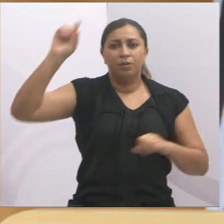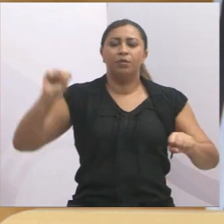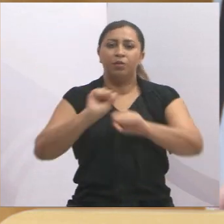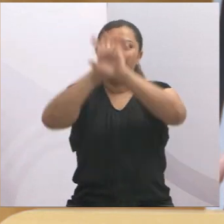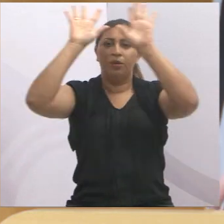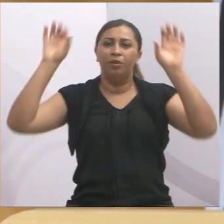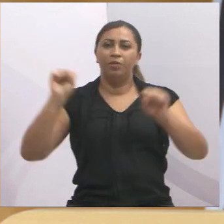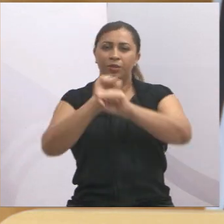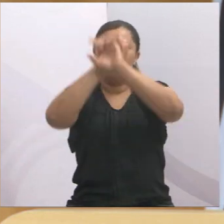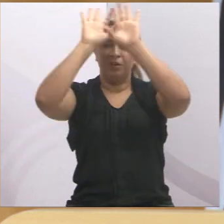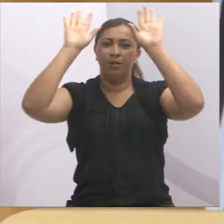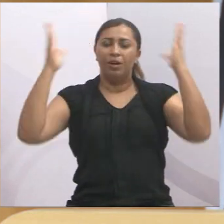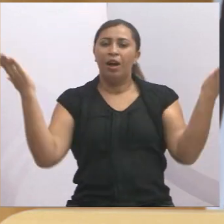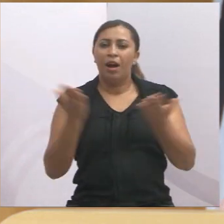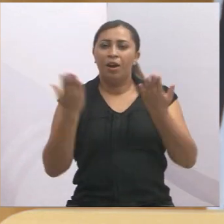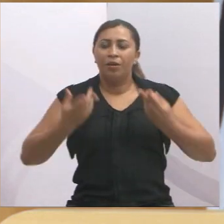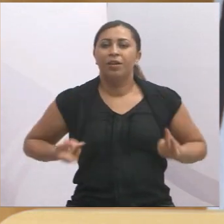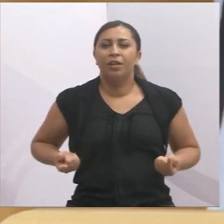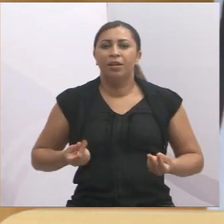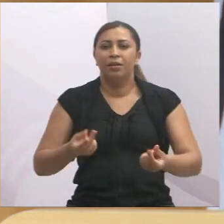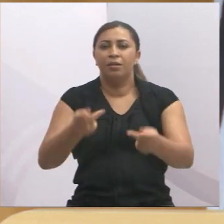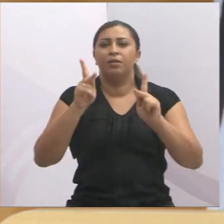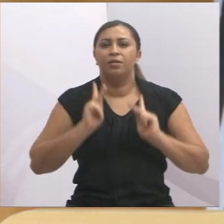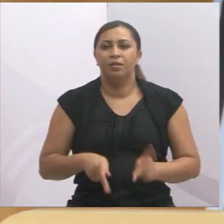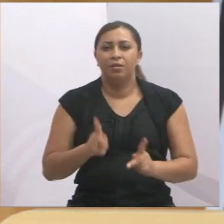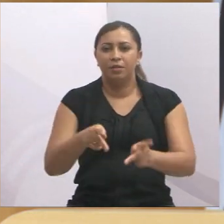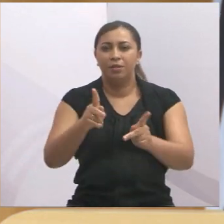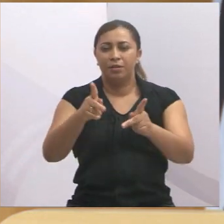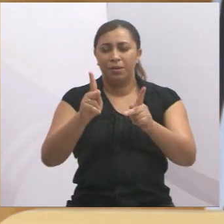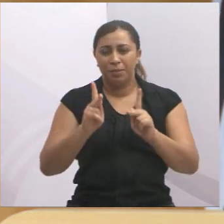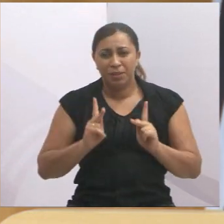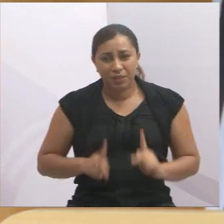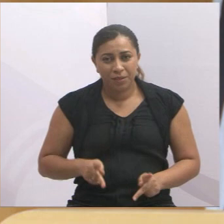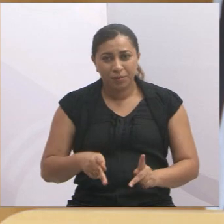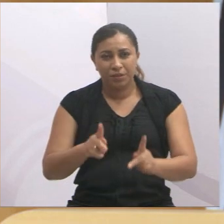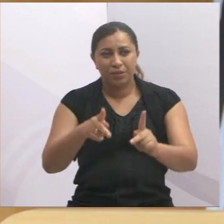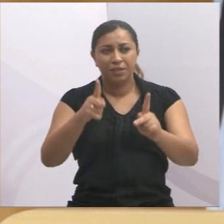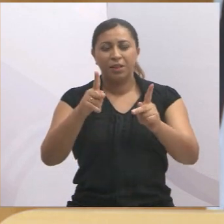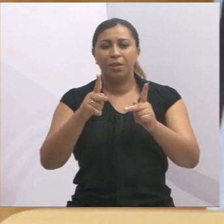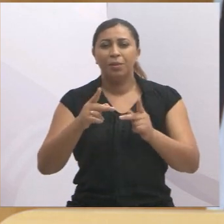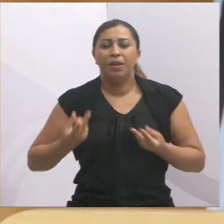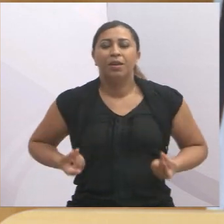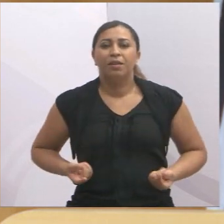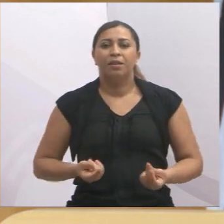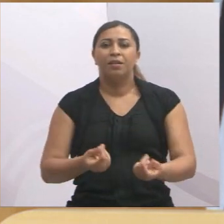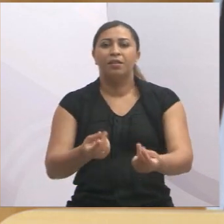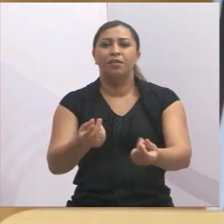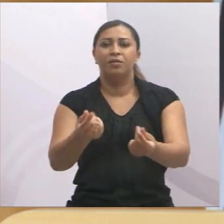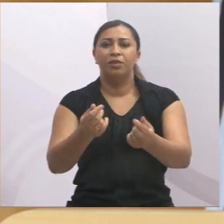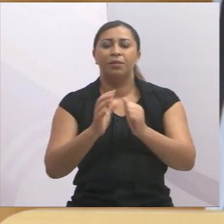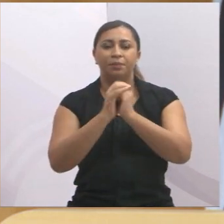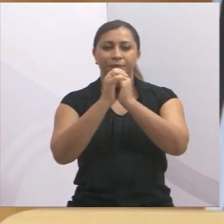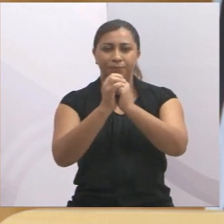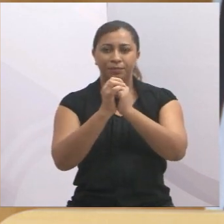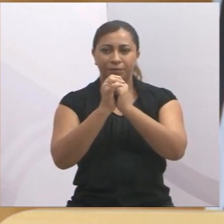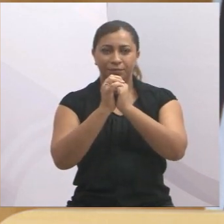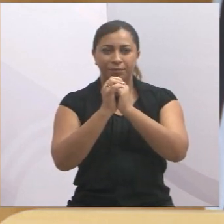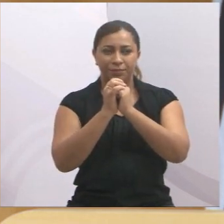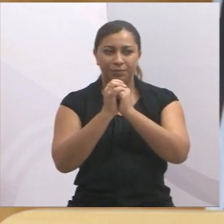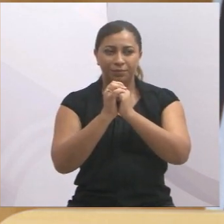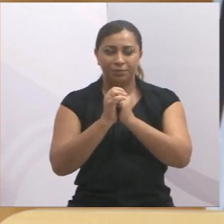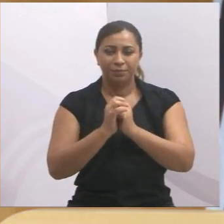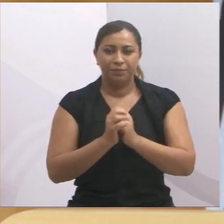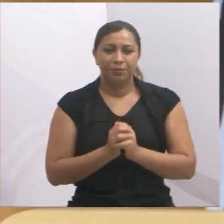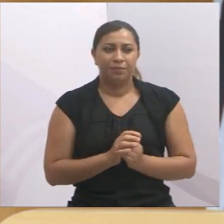glória, glória, hoje e amanhã, sempre e sempre. Para sempre, de eternidade a eternidade. Amém. Dessa